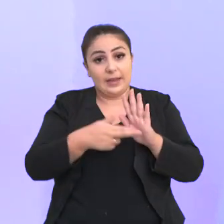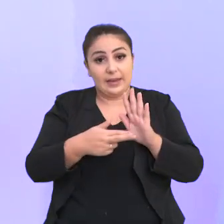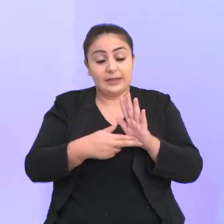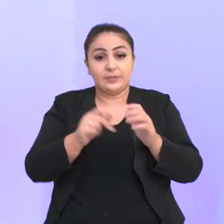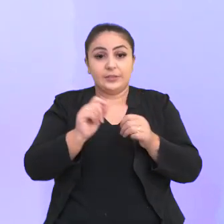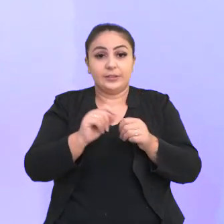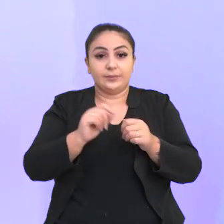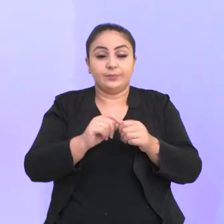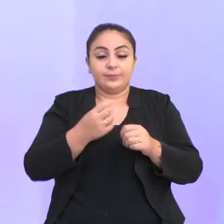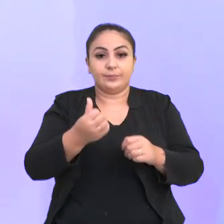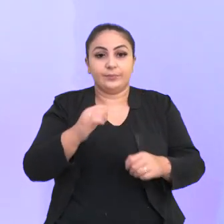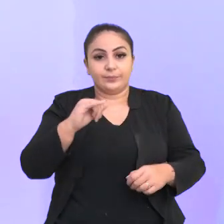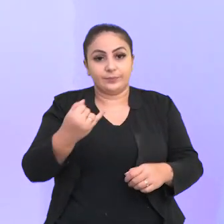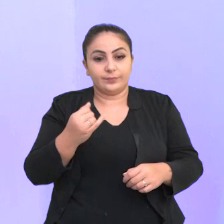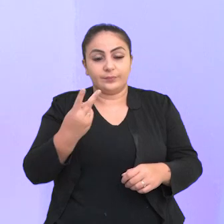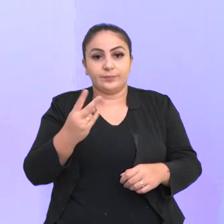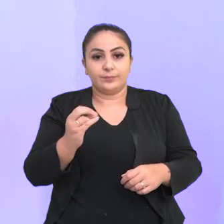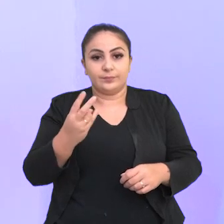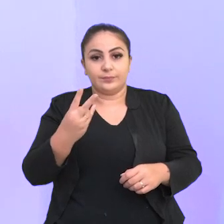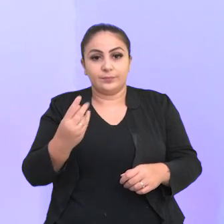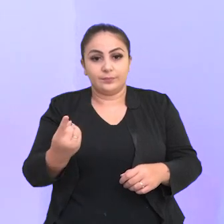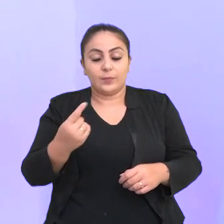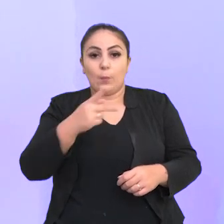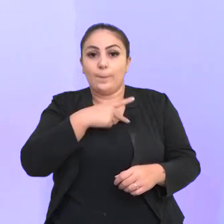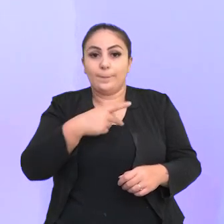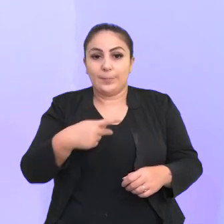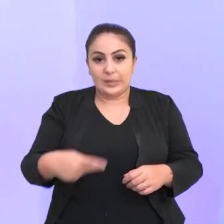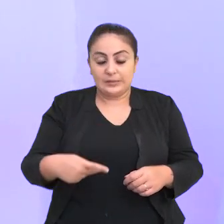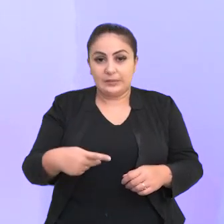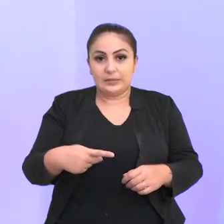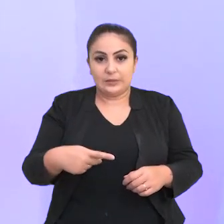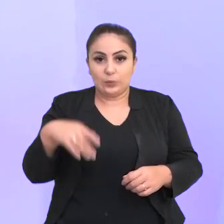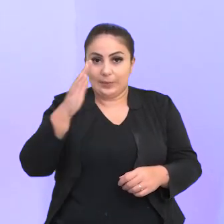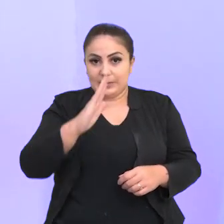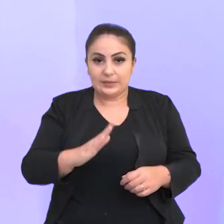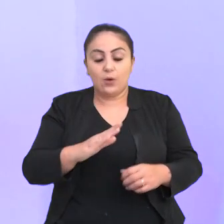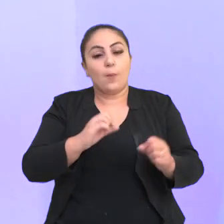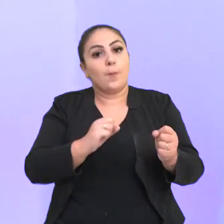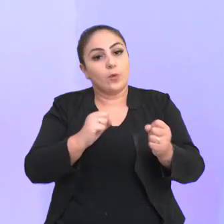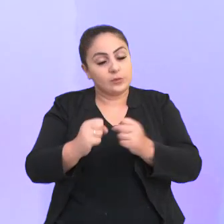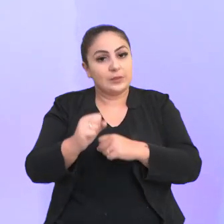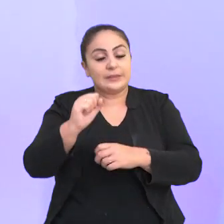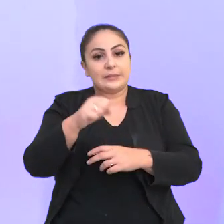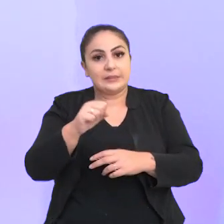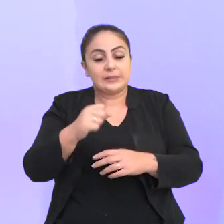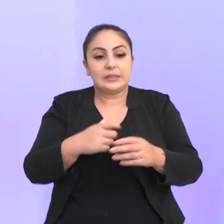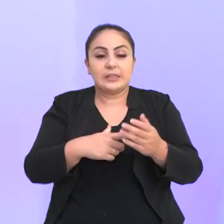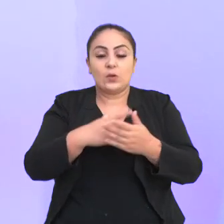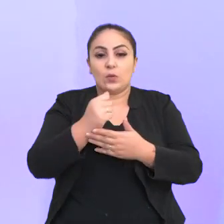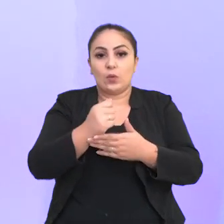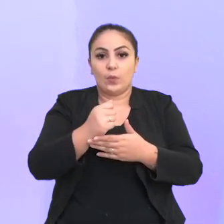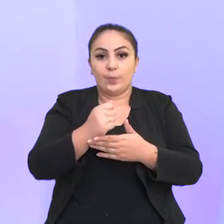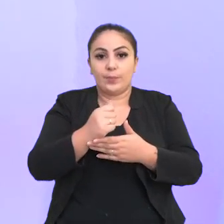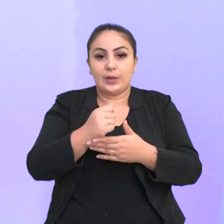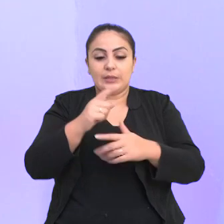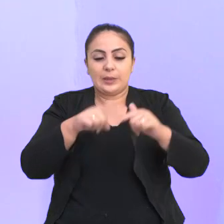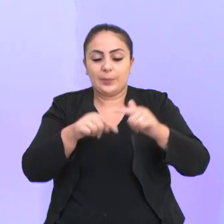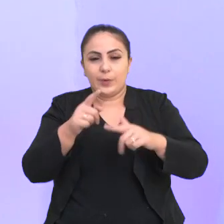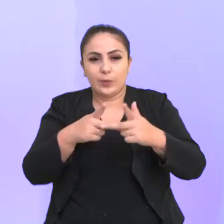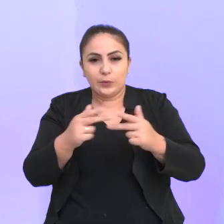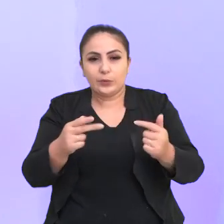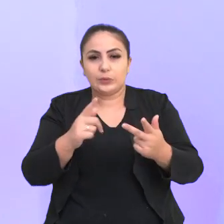editada no dia 6 de janeiro de 2021 pelo nosso presidente da República, a possibilidade de compra